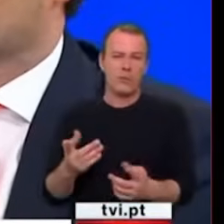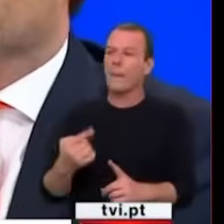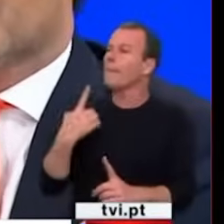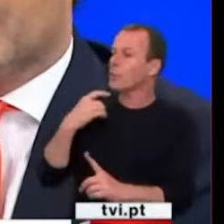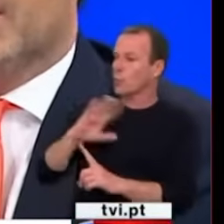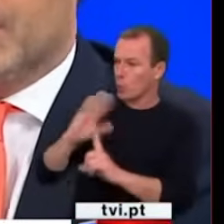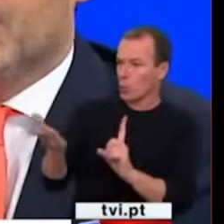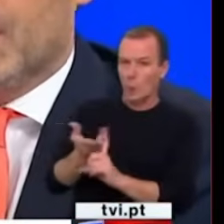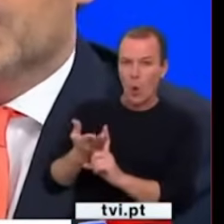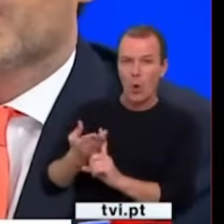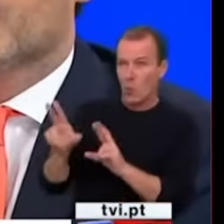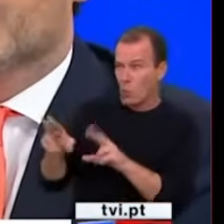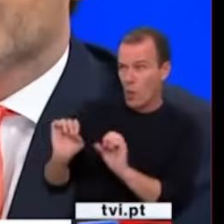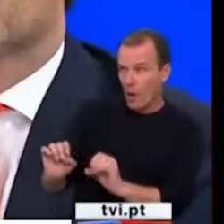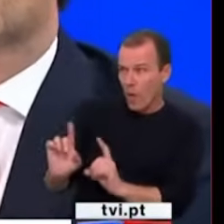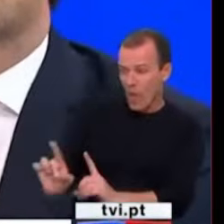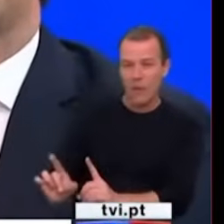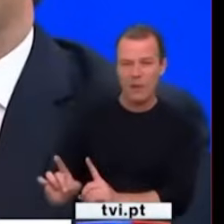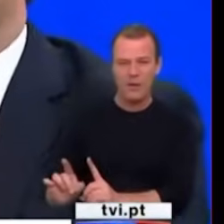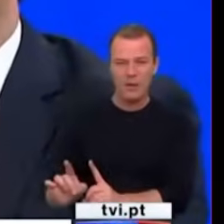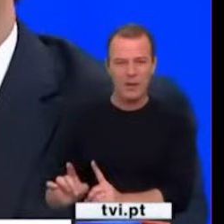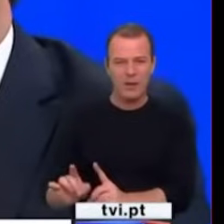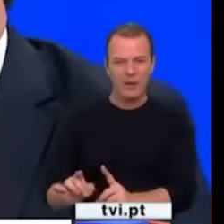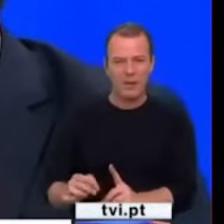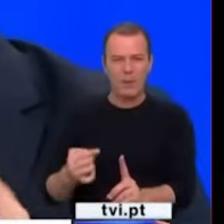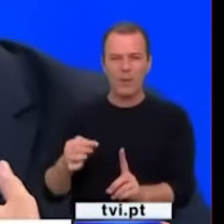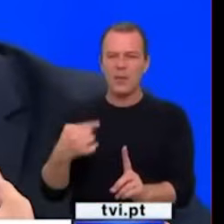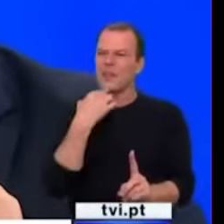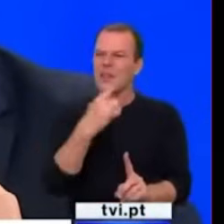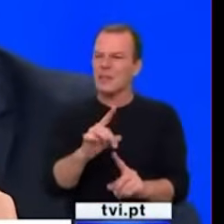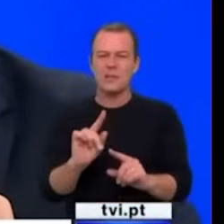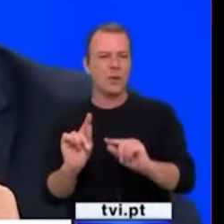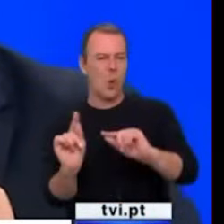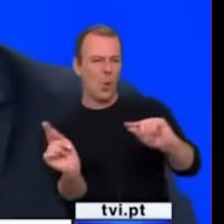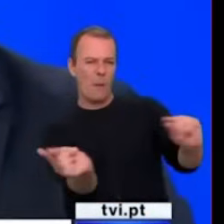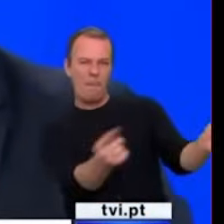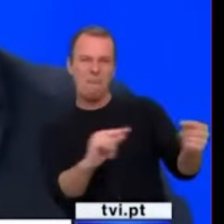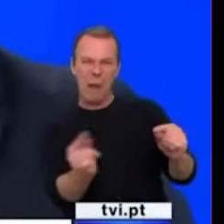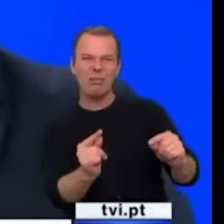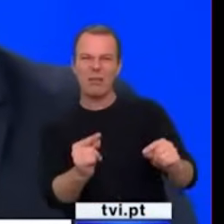fiav chamand ali de